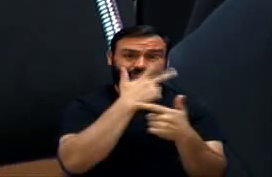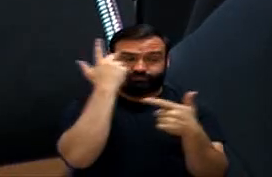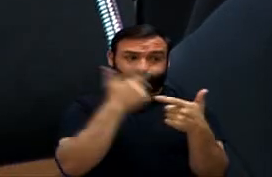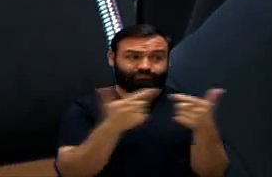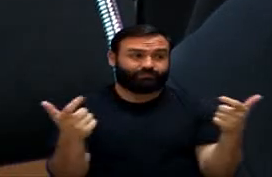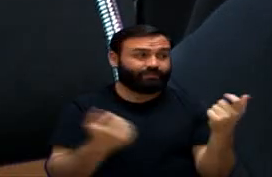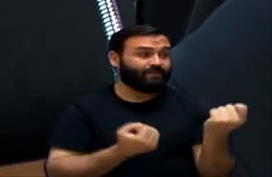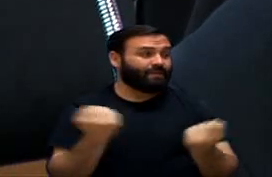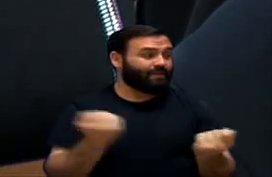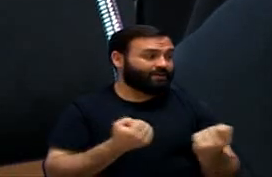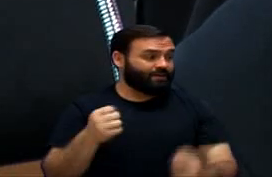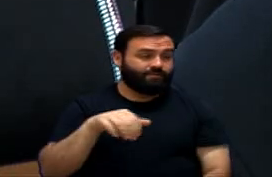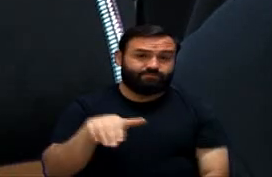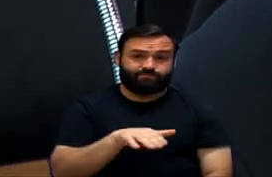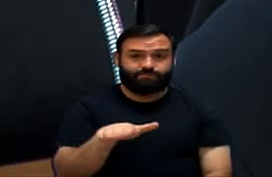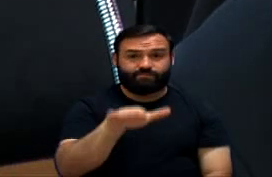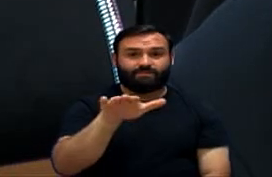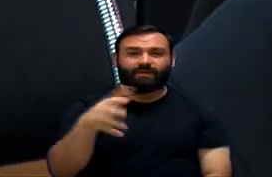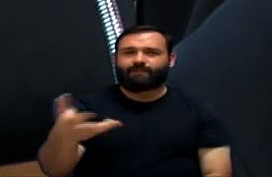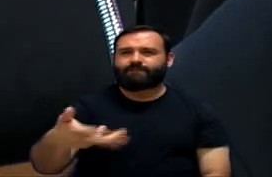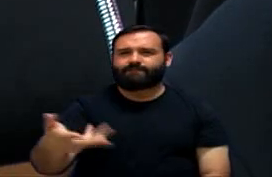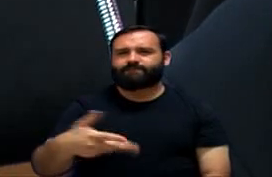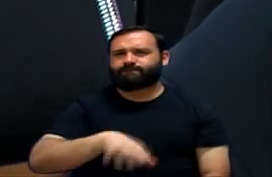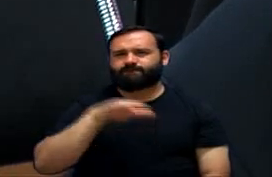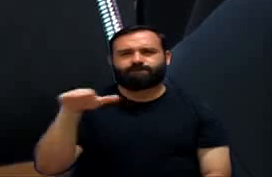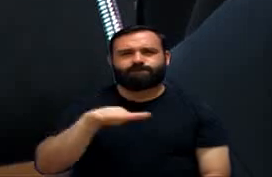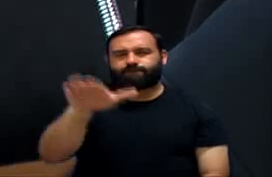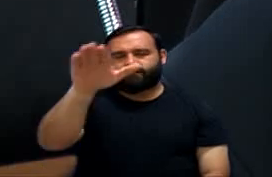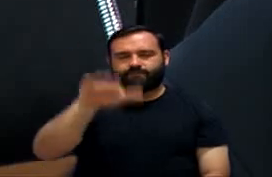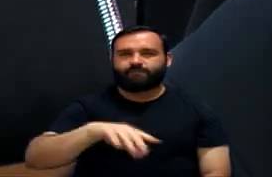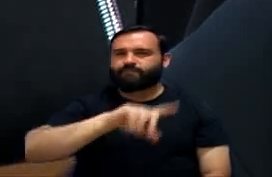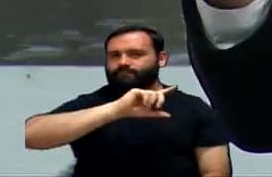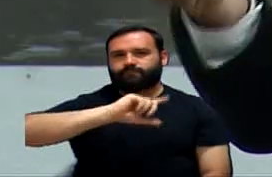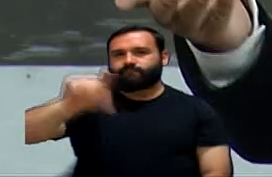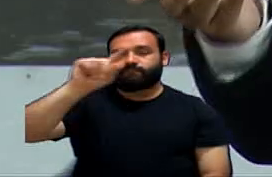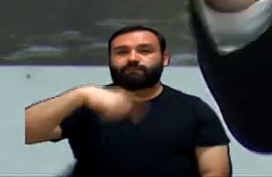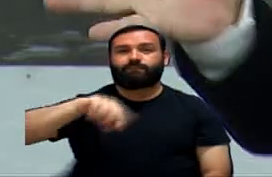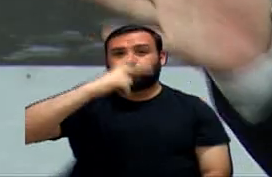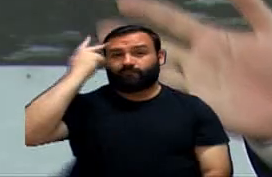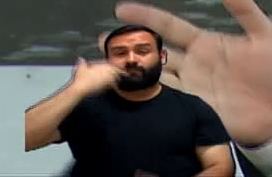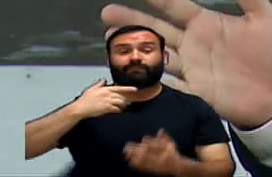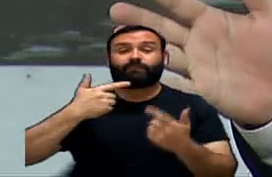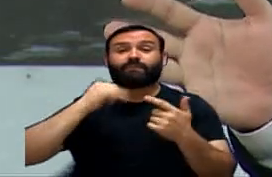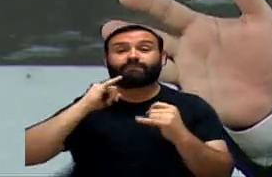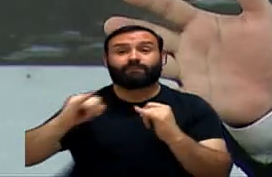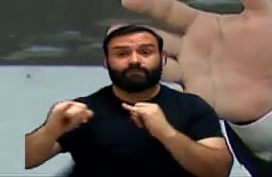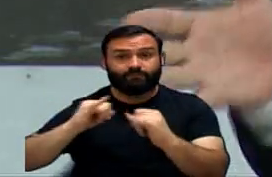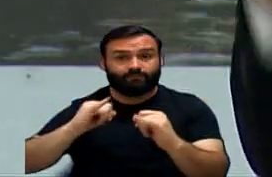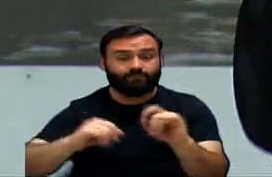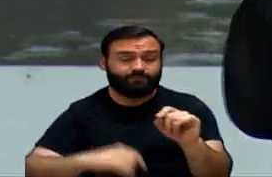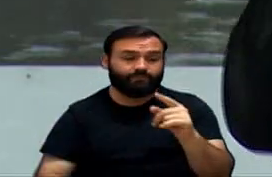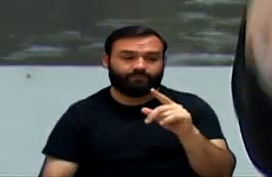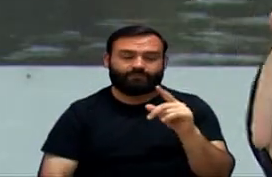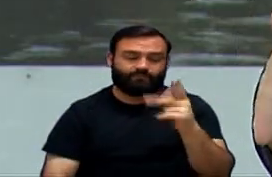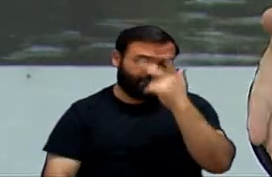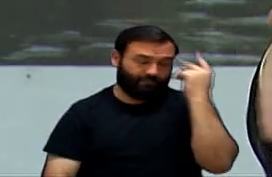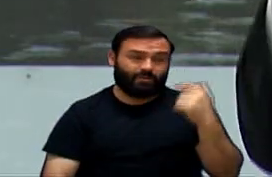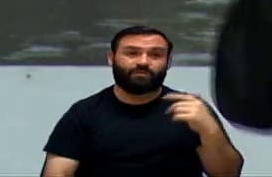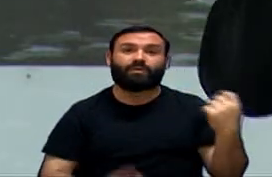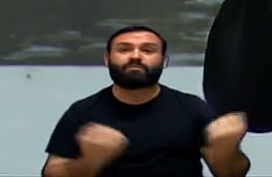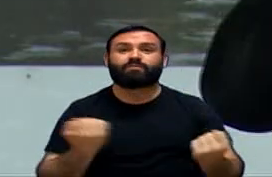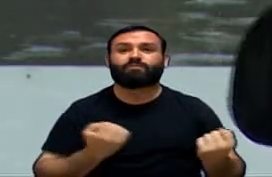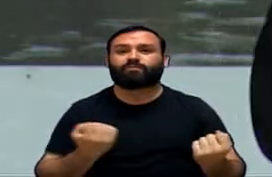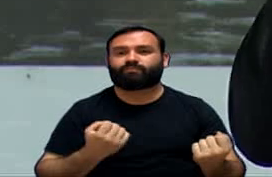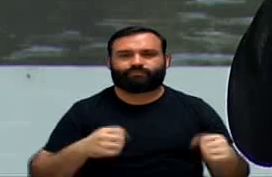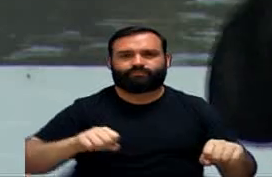carros fazem esse trajeto passam rápido demais e até a gente falava com as pessoas seguinte o motorista que passa rápido no